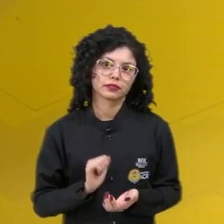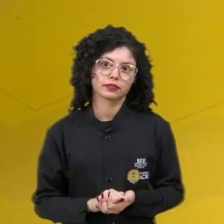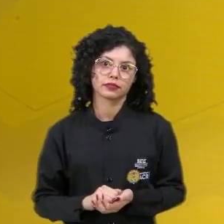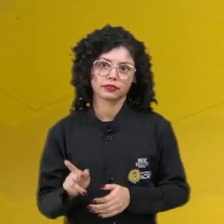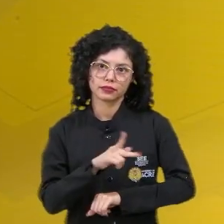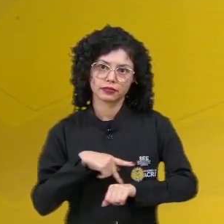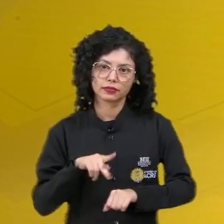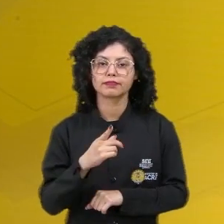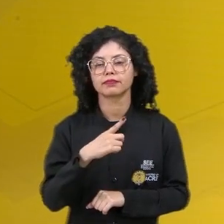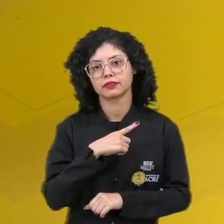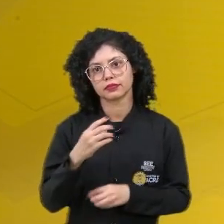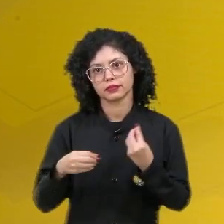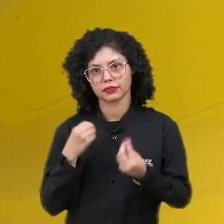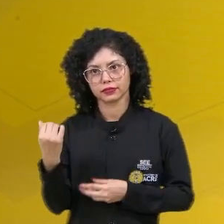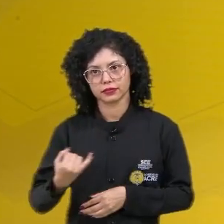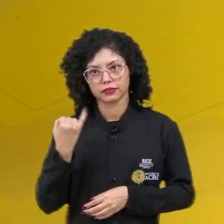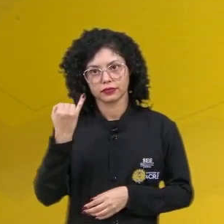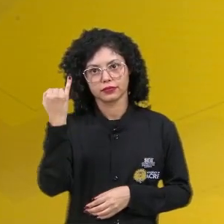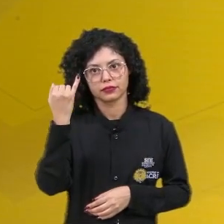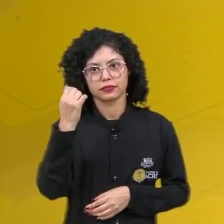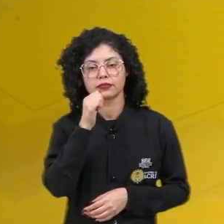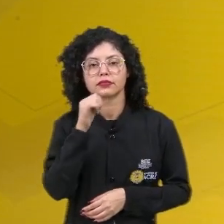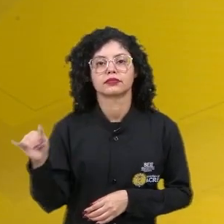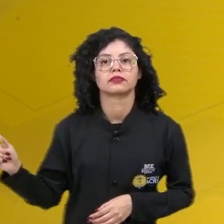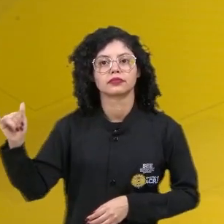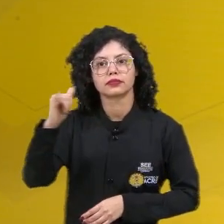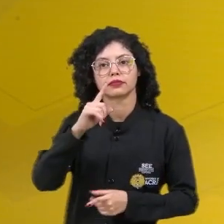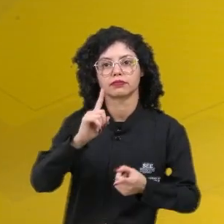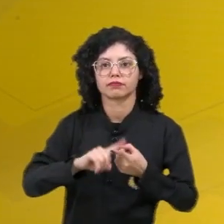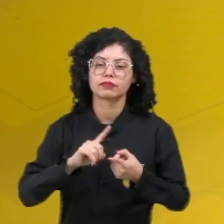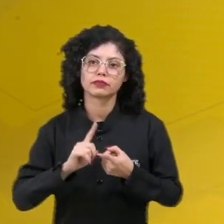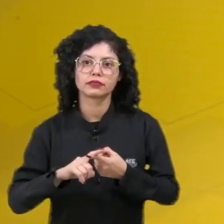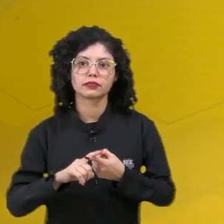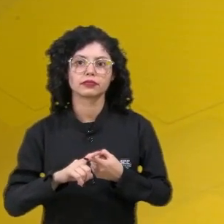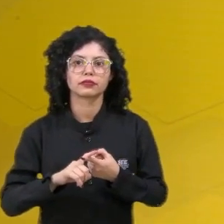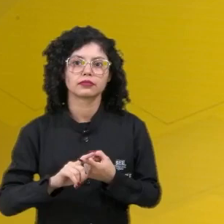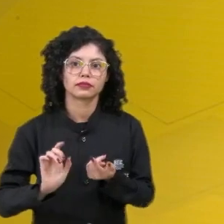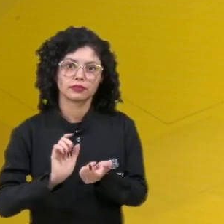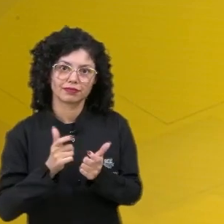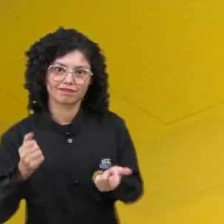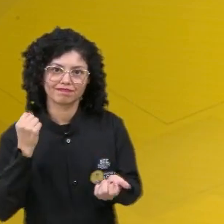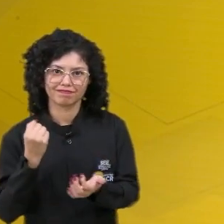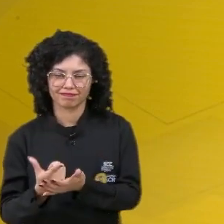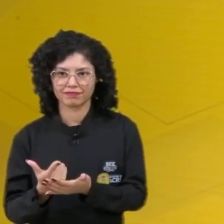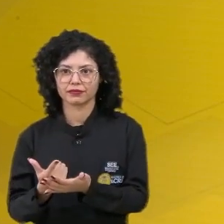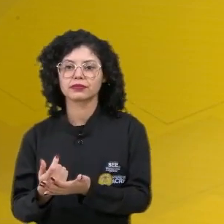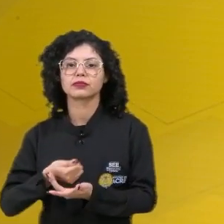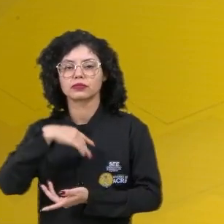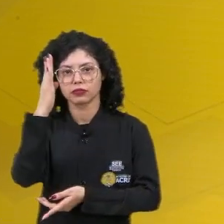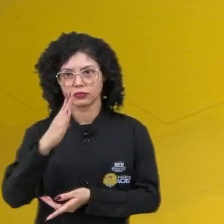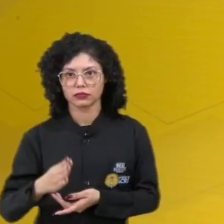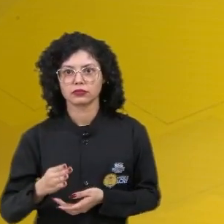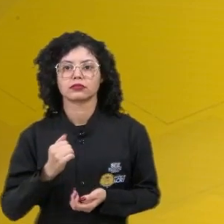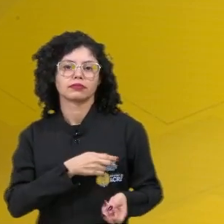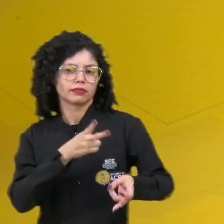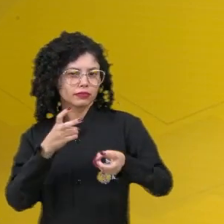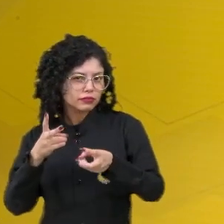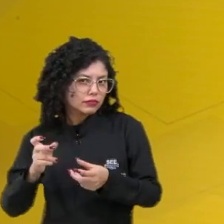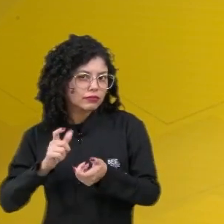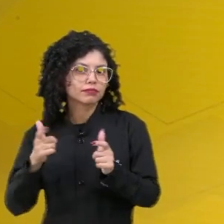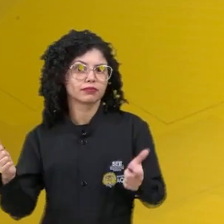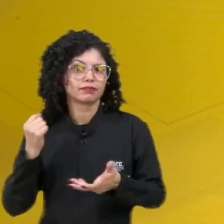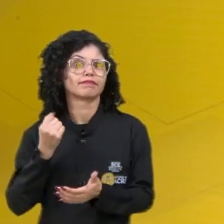um país tenha como principal modal de transporte o aéreo por conta do seu alto investimento. No Brasil, nós vamos perceber esse